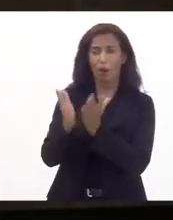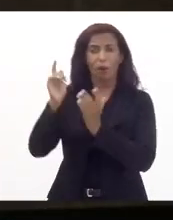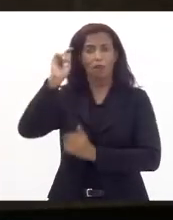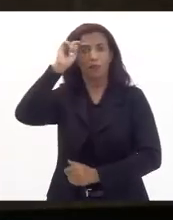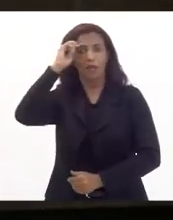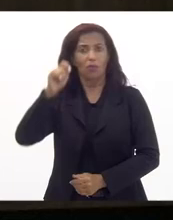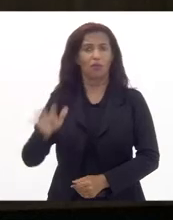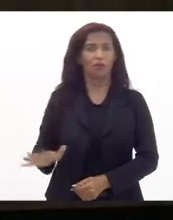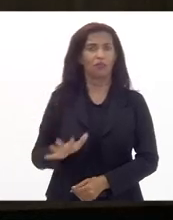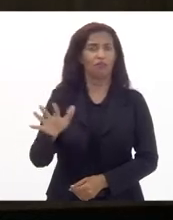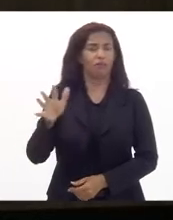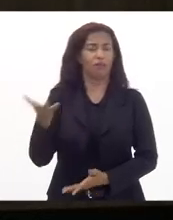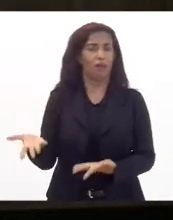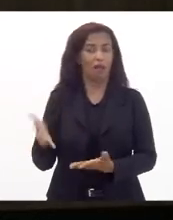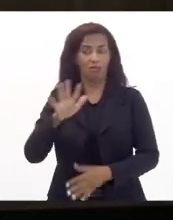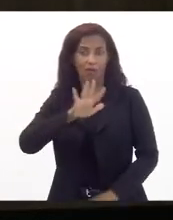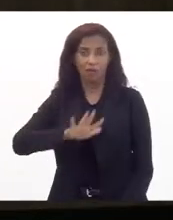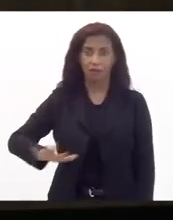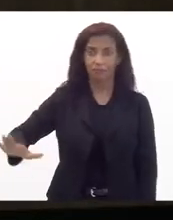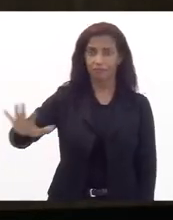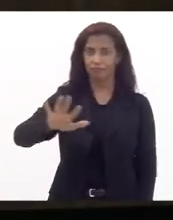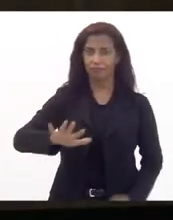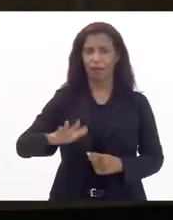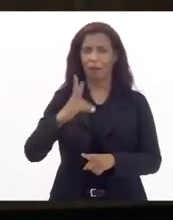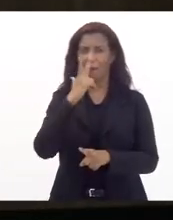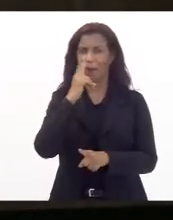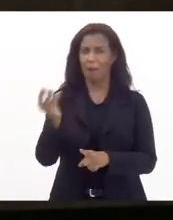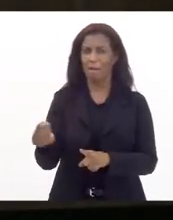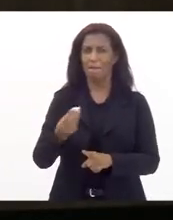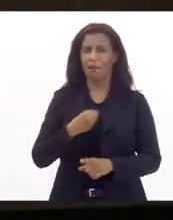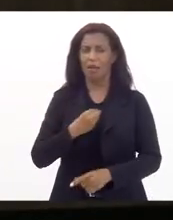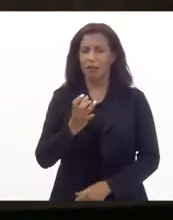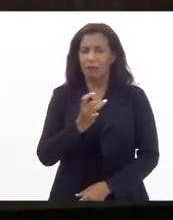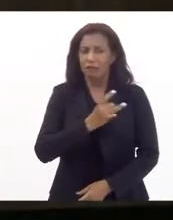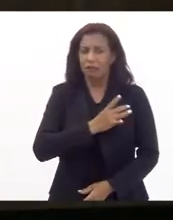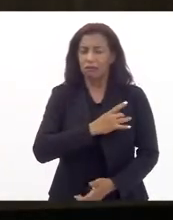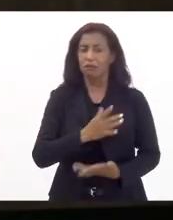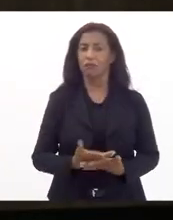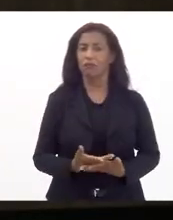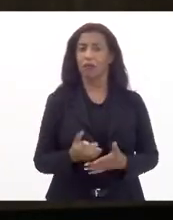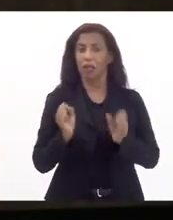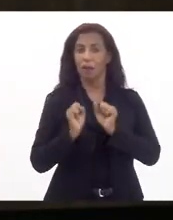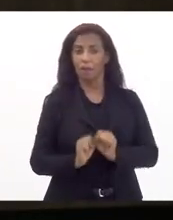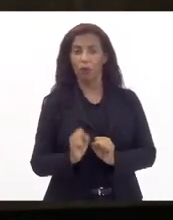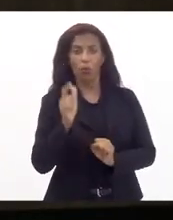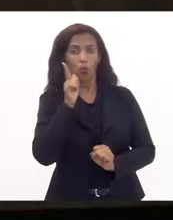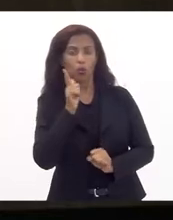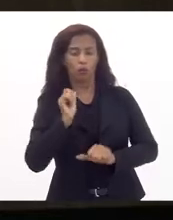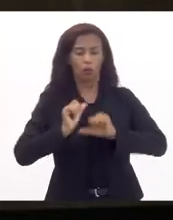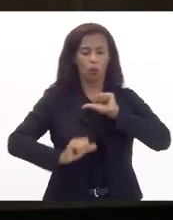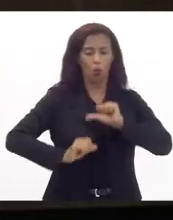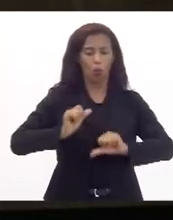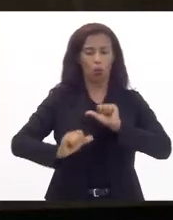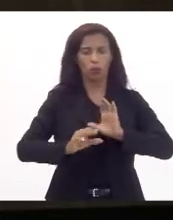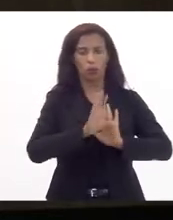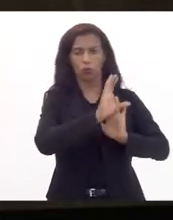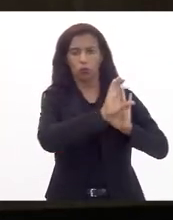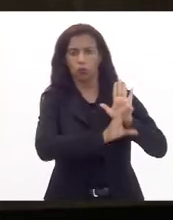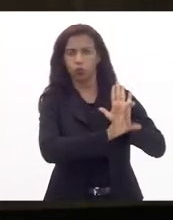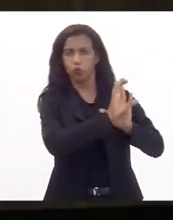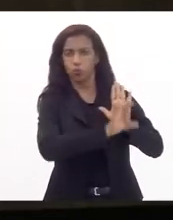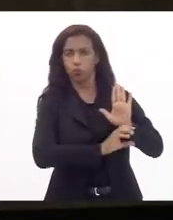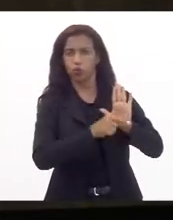mas sabemos disso então nesse cenário me parece temerário que a gente possa implementar uma mudança curricular